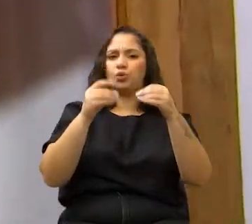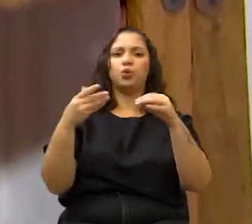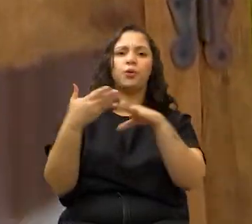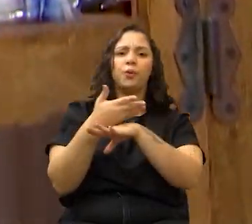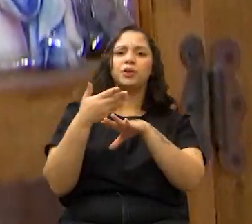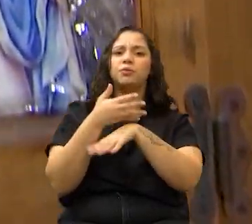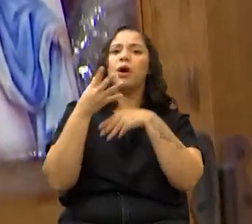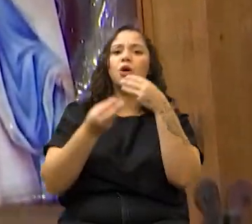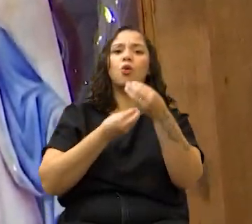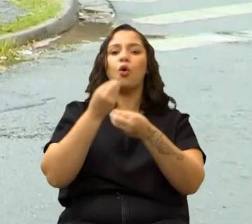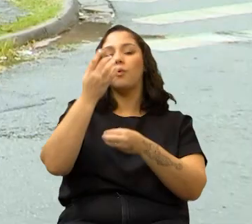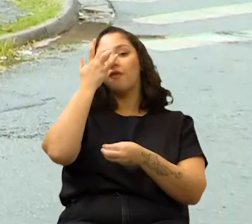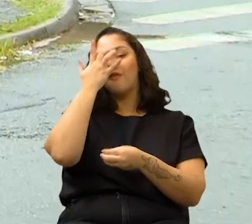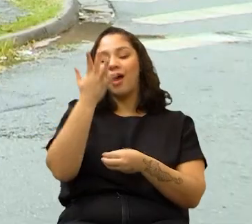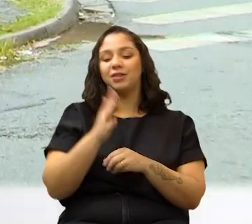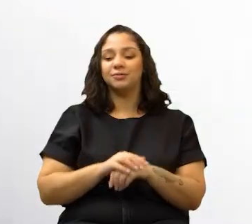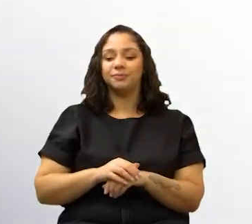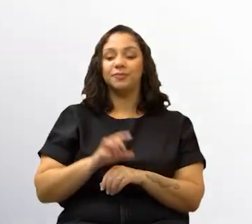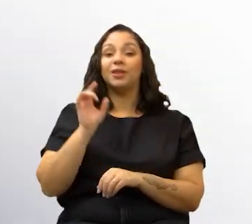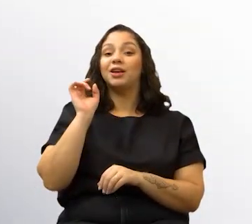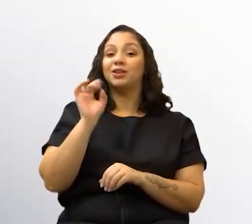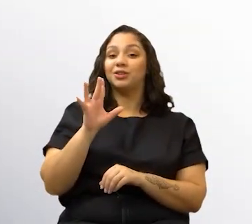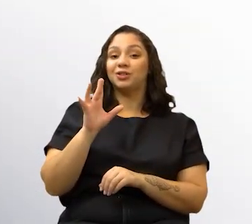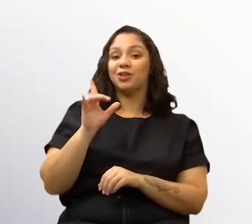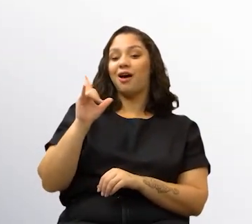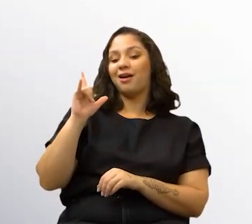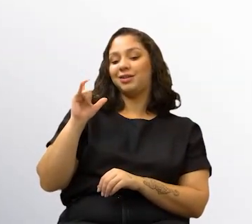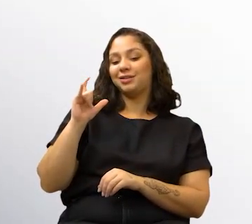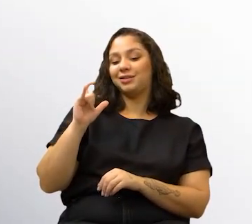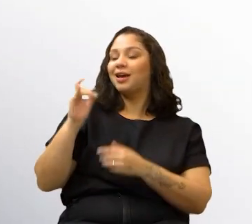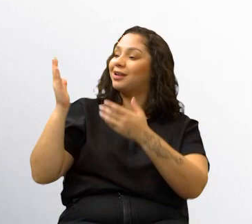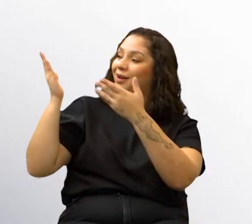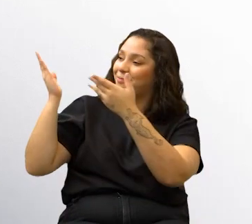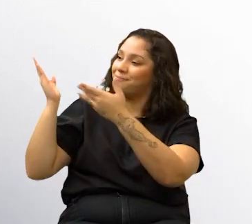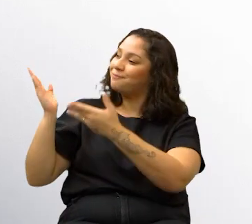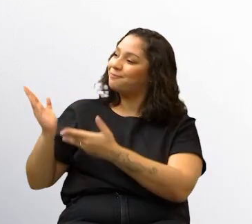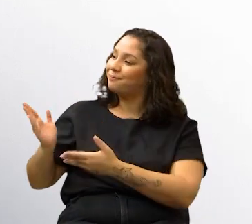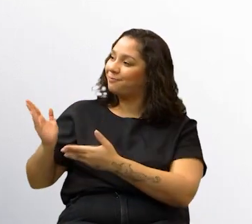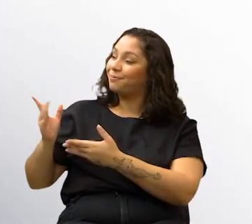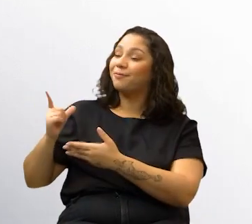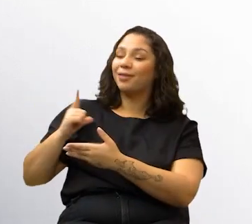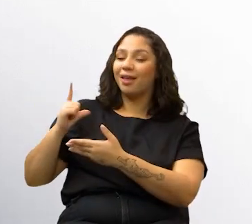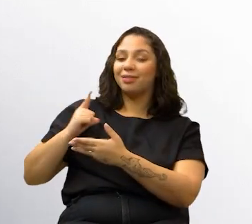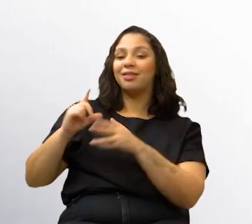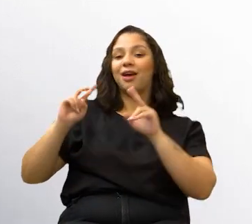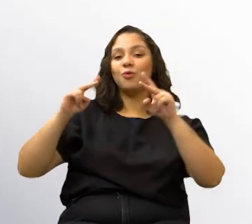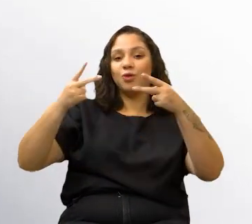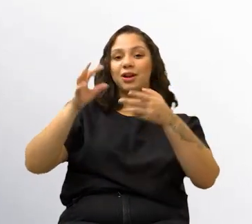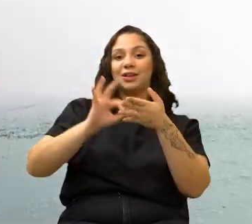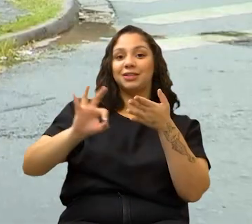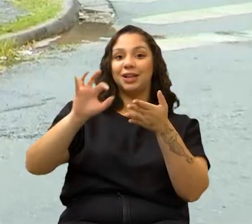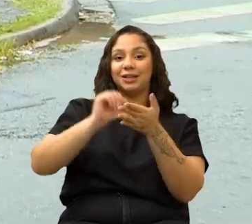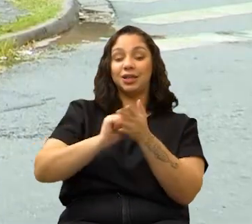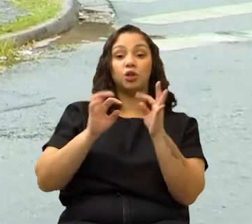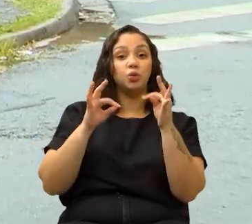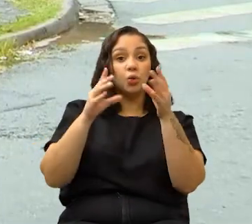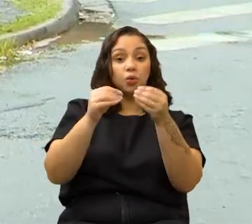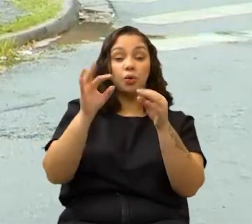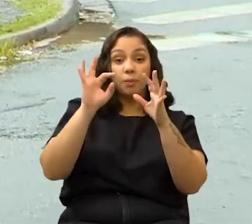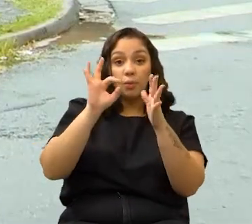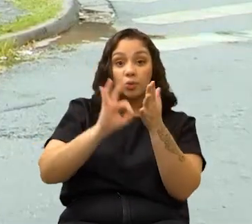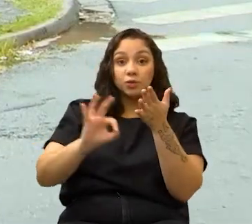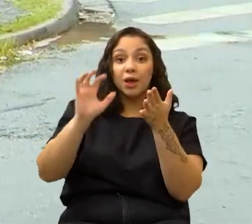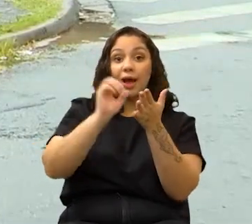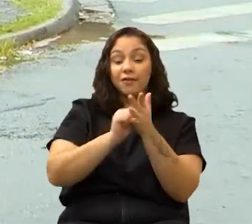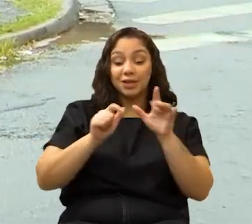participar é bem fácil. É só acessar o Instagram da @osipacriativa, lá tem um link de inscrição, então todo mundo que se inscrever vai